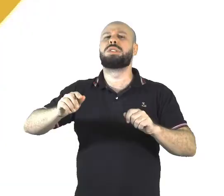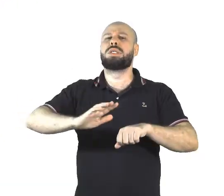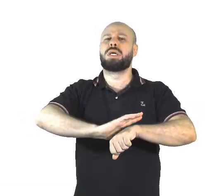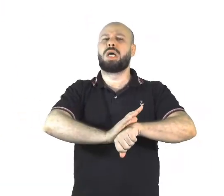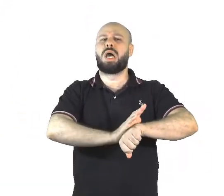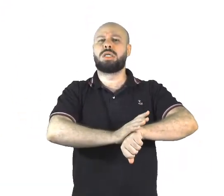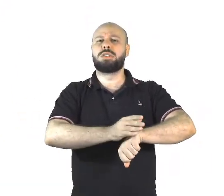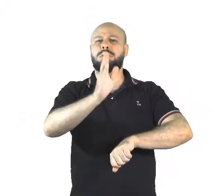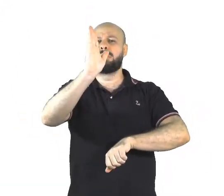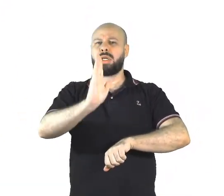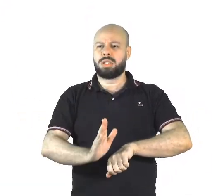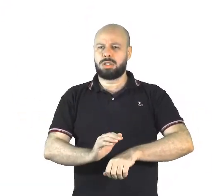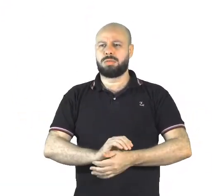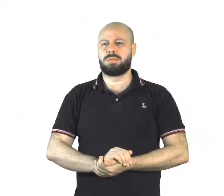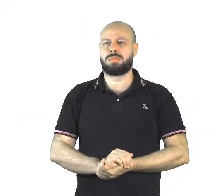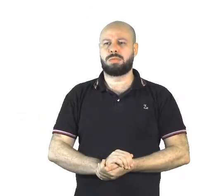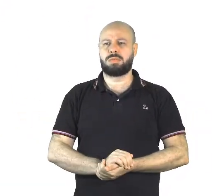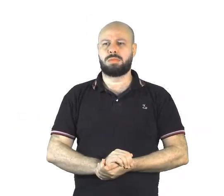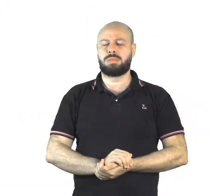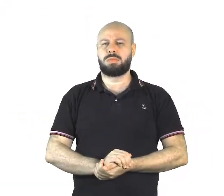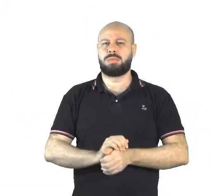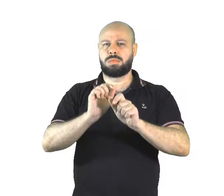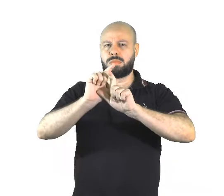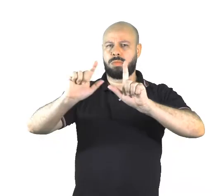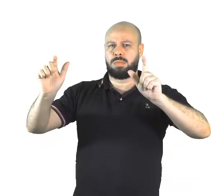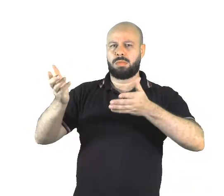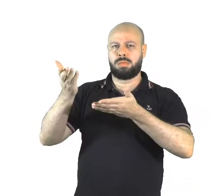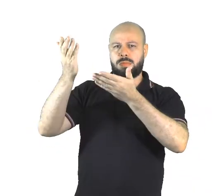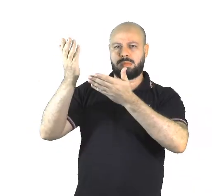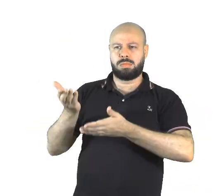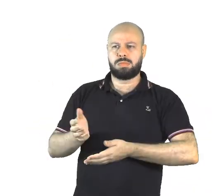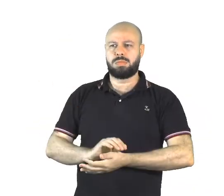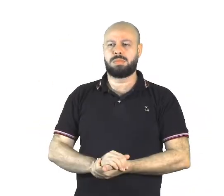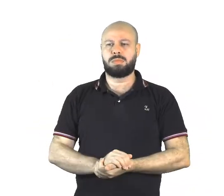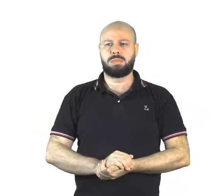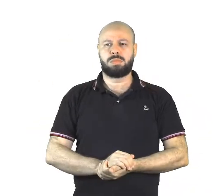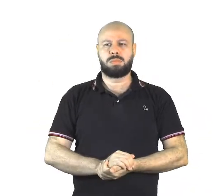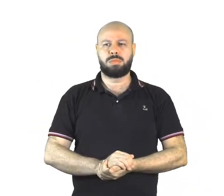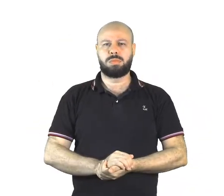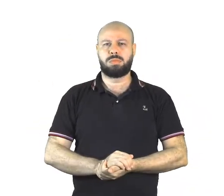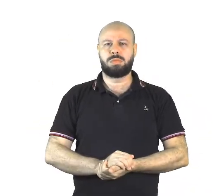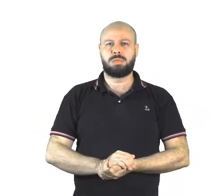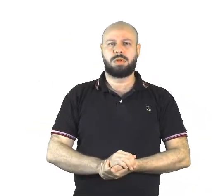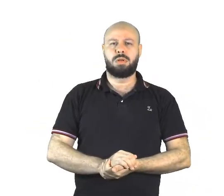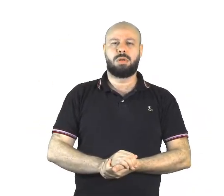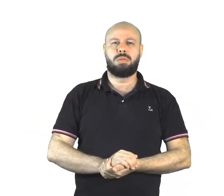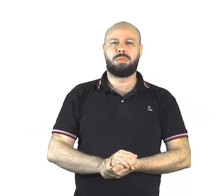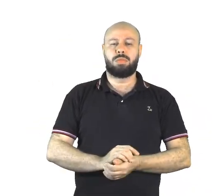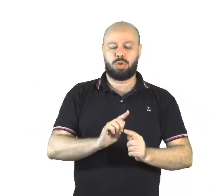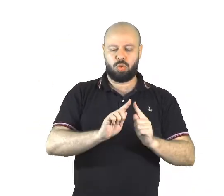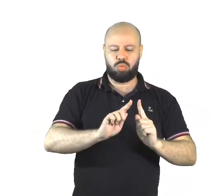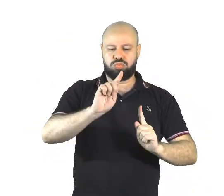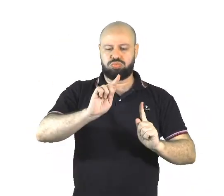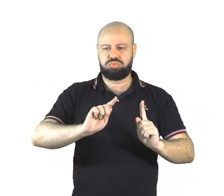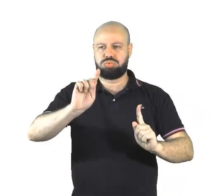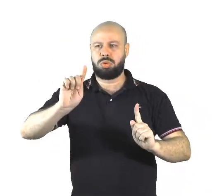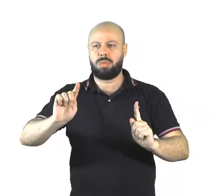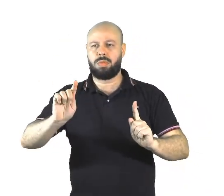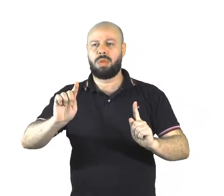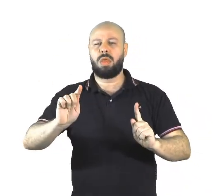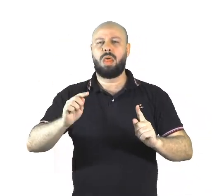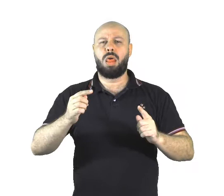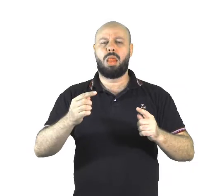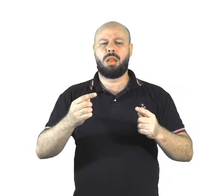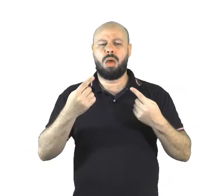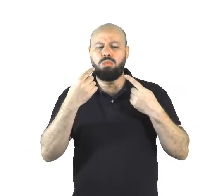Então vamos lá. Aí na tela para vocês vai aparecer aí, ó, um gráfico, onde tem aí denúncias